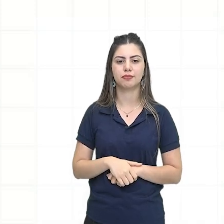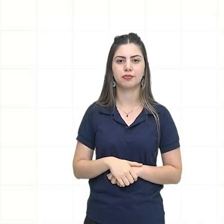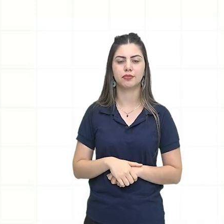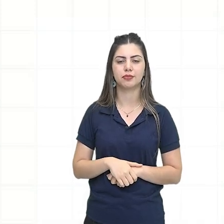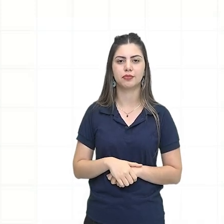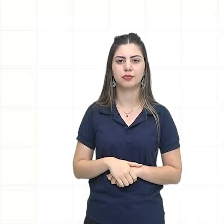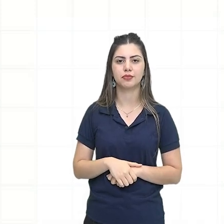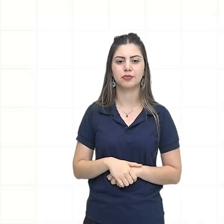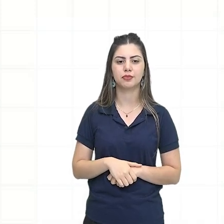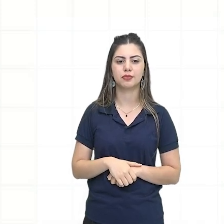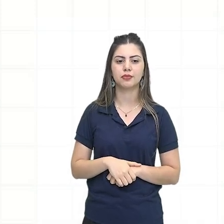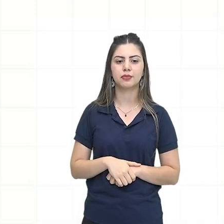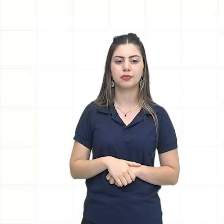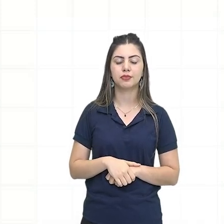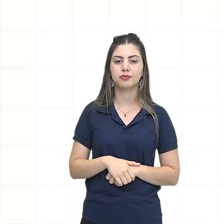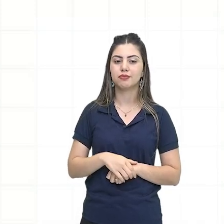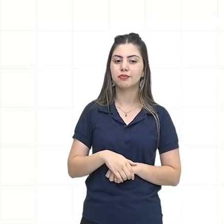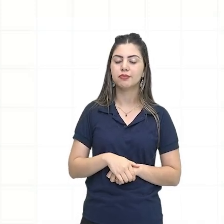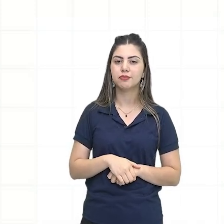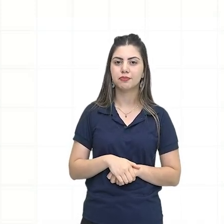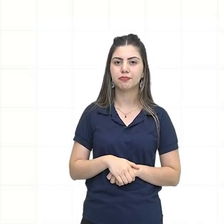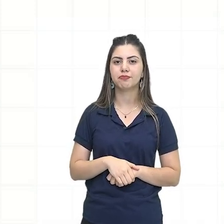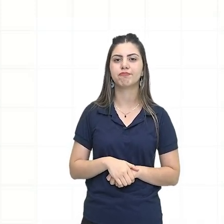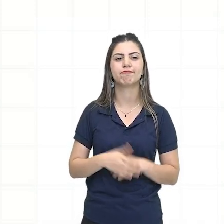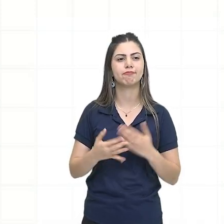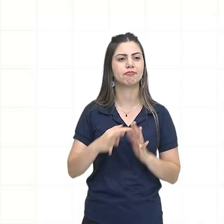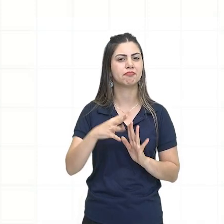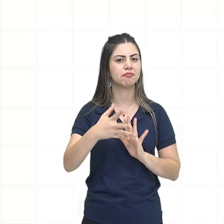todo símbolo,